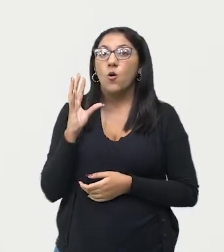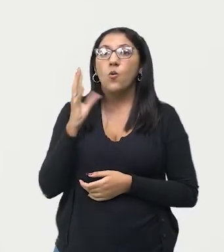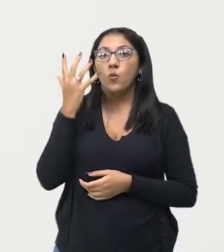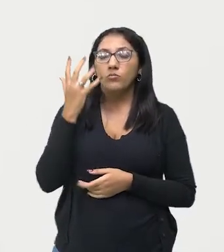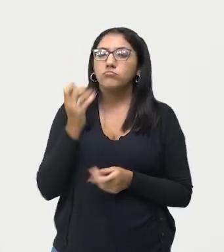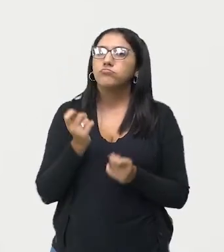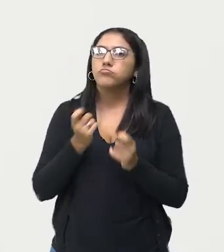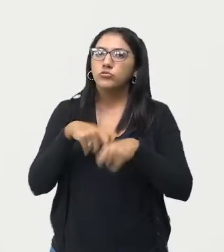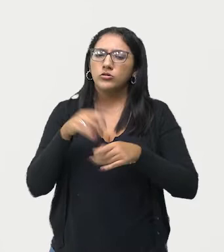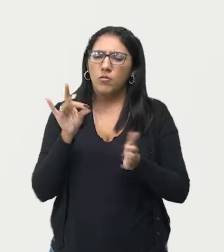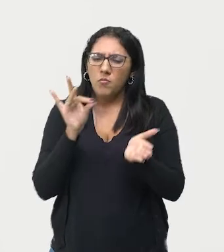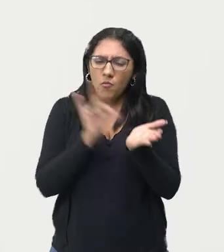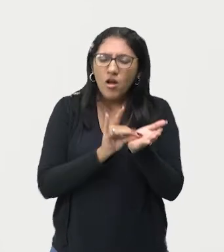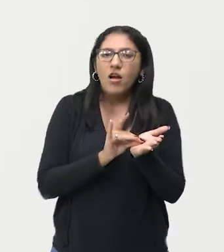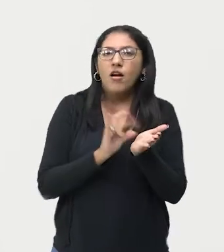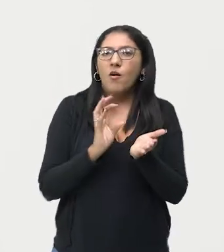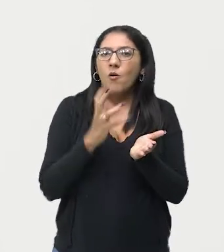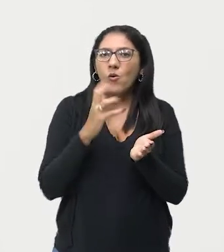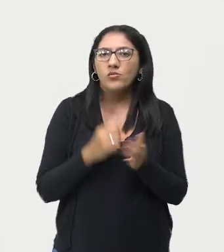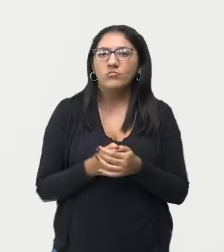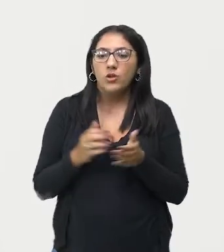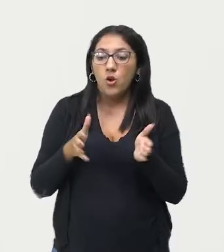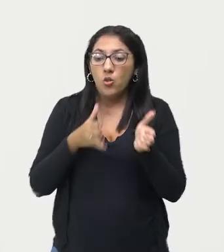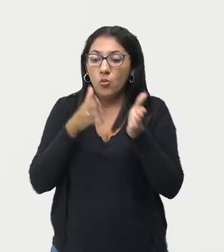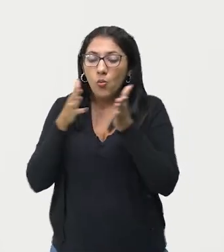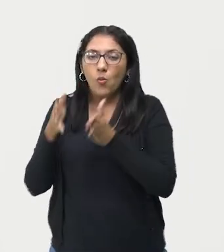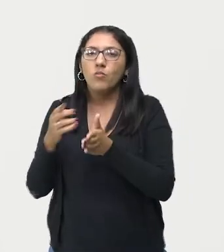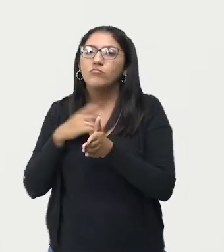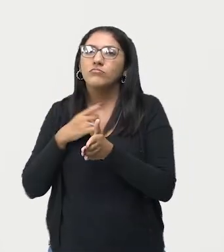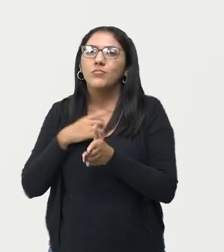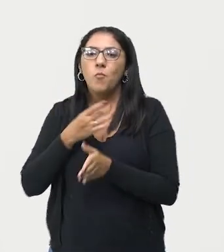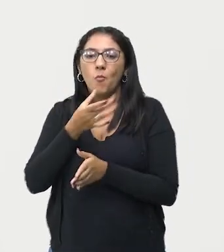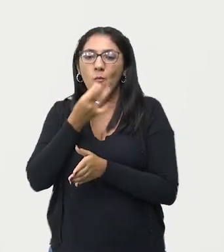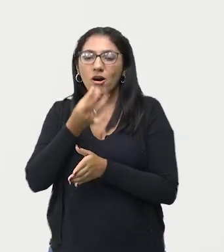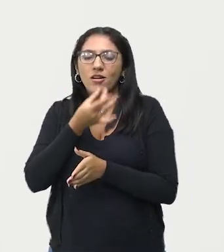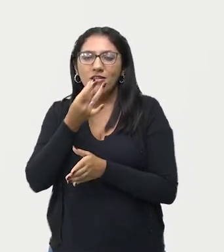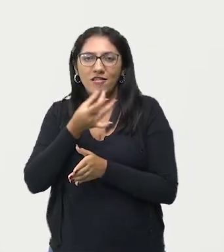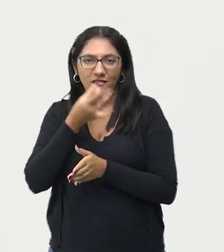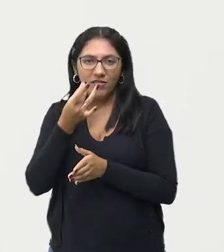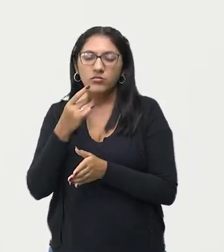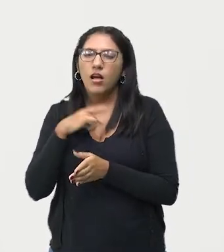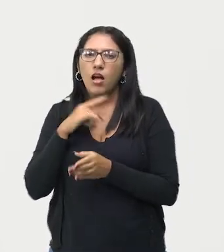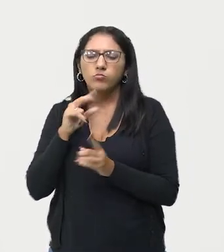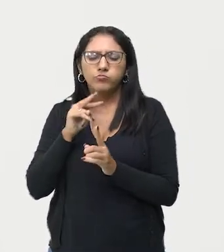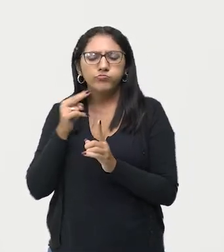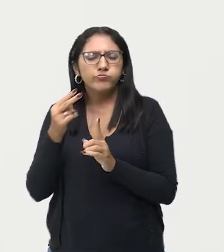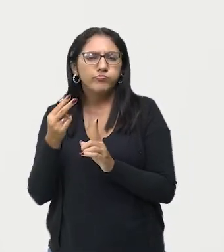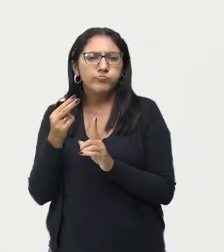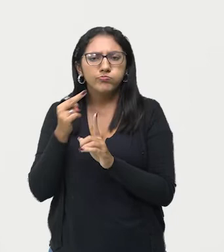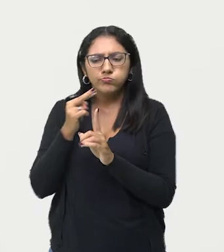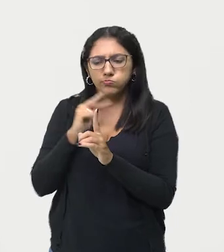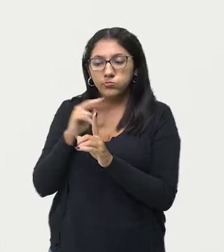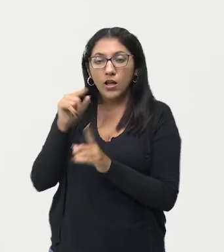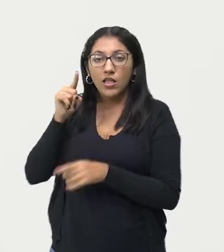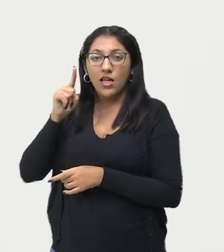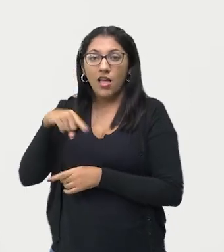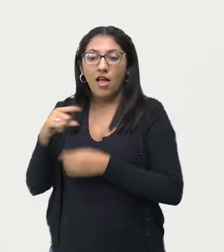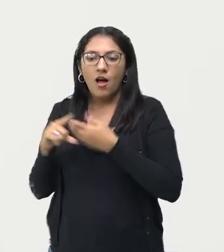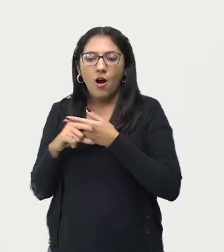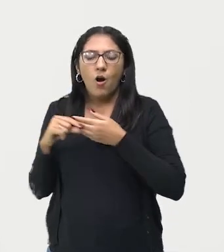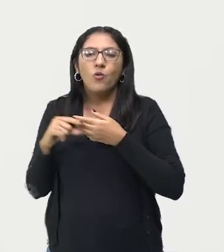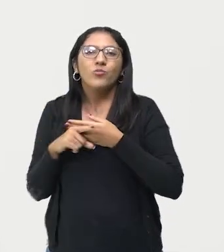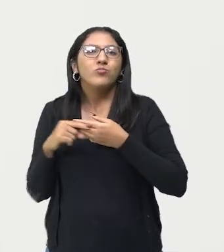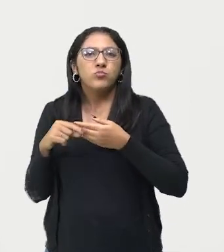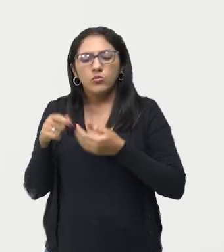que pode ser comprovado. E aqui eu tenho uma opinião, um ponto de vista da pessoa que escreveu o texto